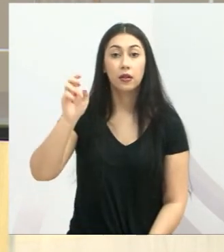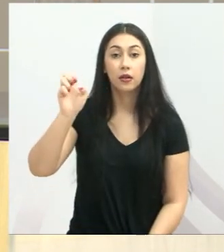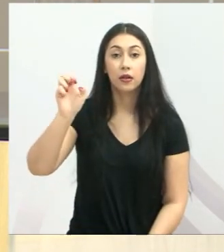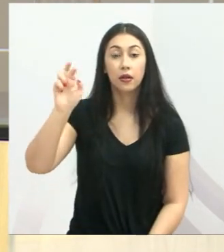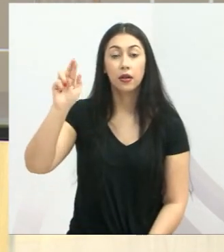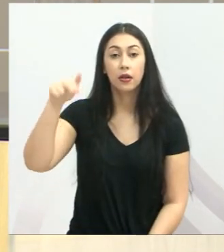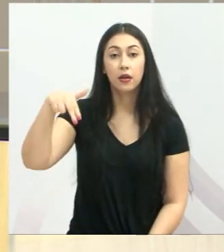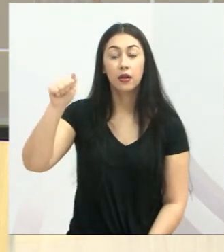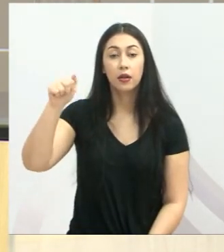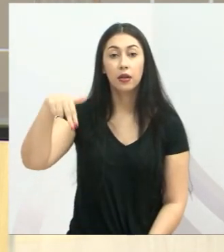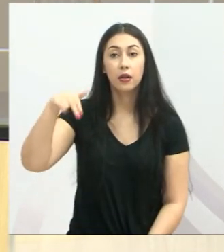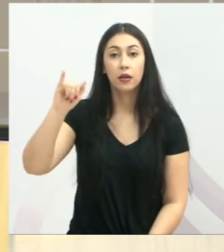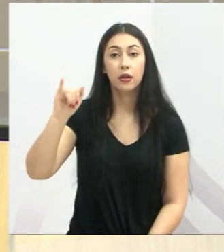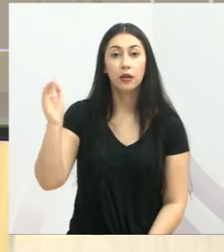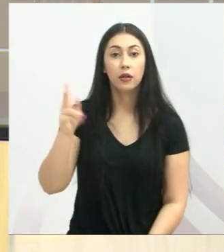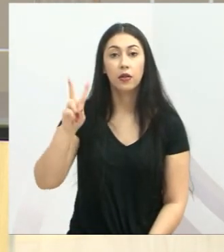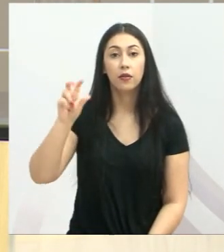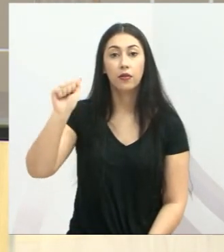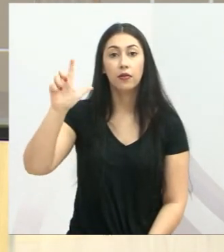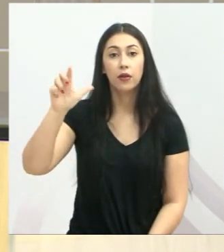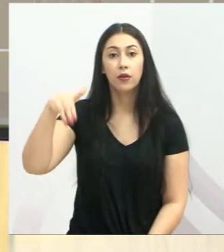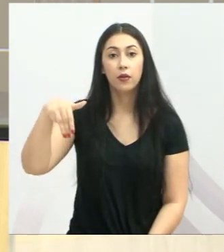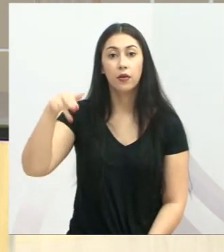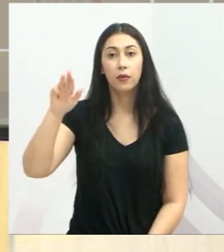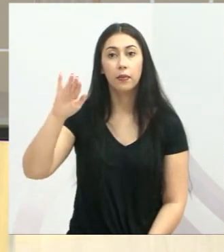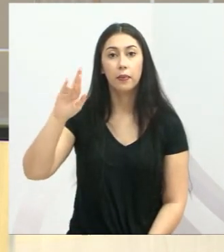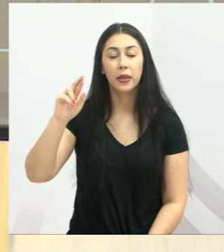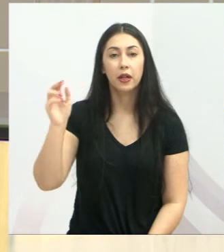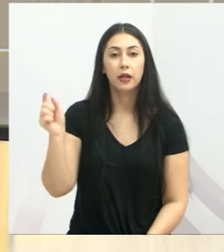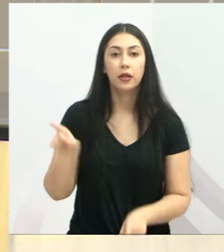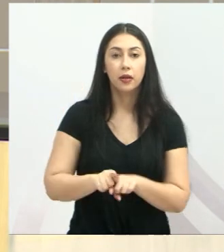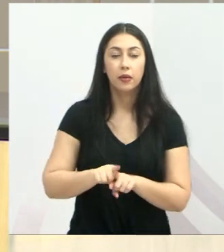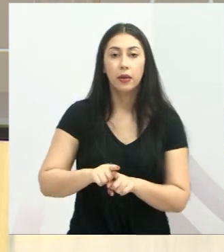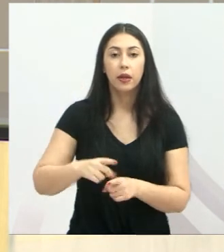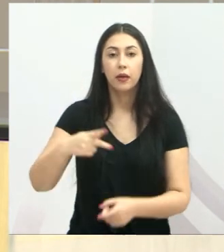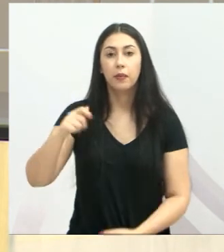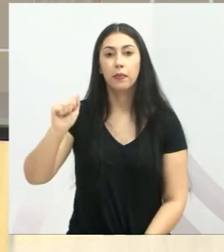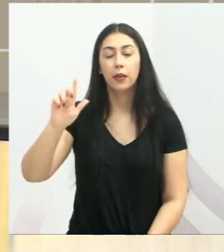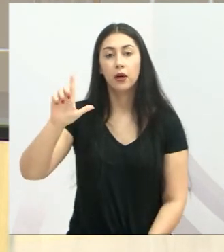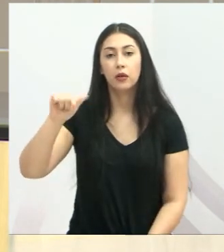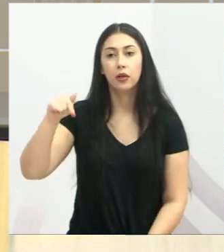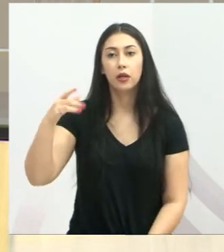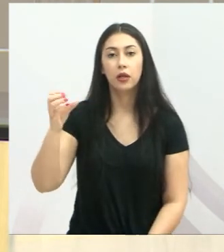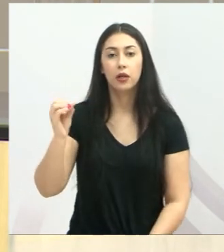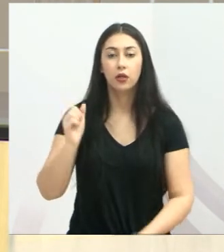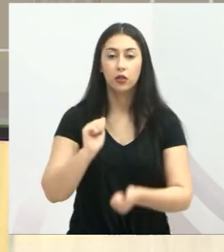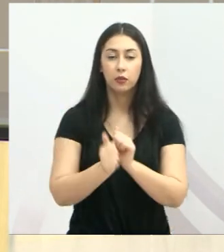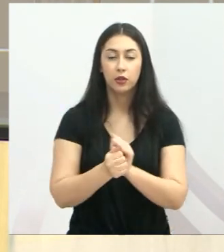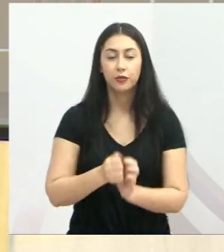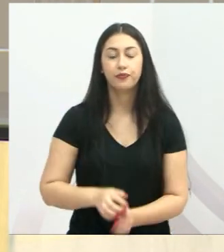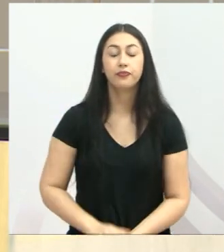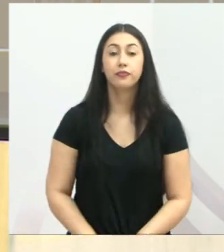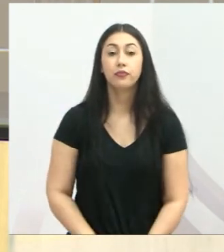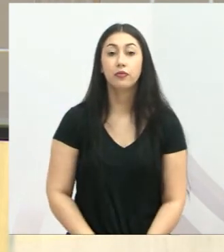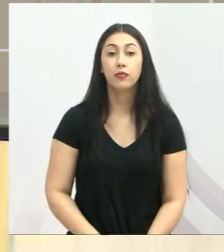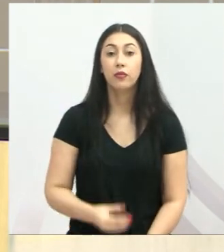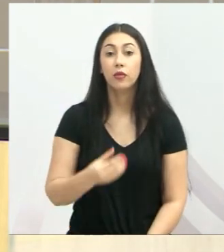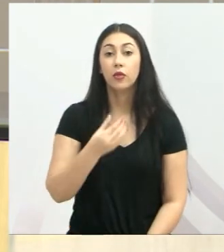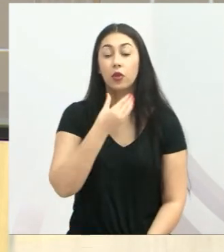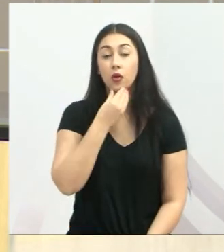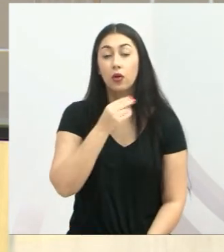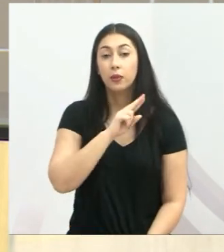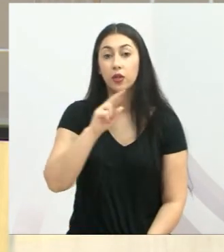Barreto, Valmir do Parque Meia Lua e Paulinho do Esporte. Voto de pesar pelo falecimento de Luiz